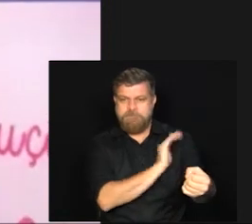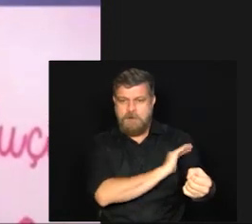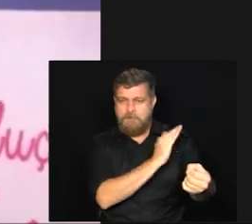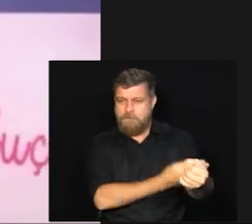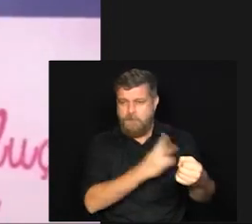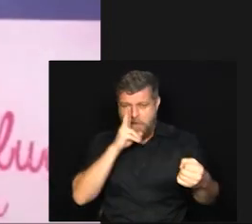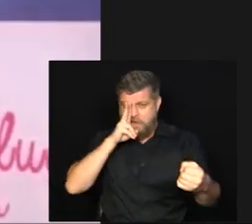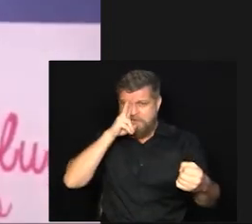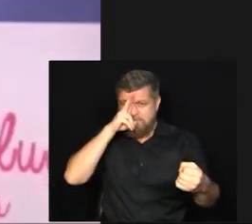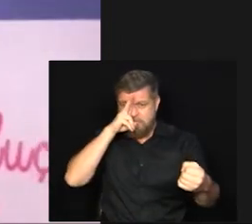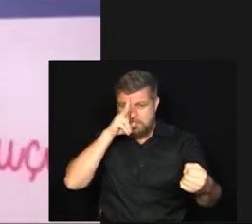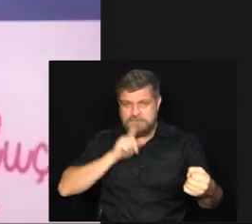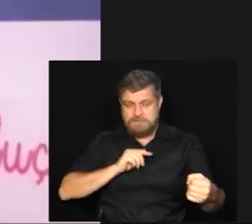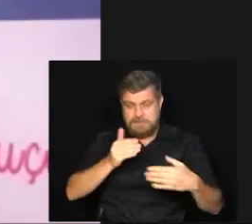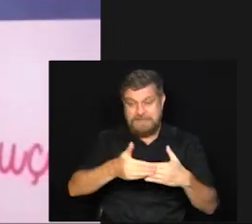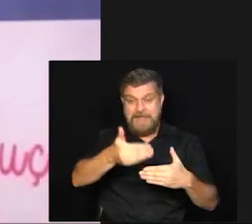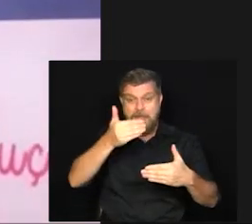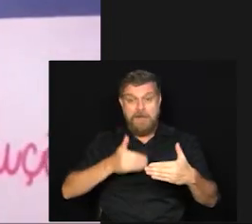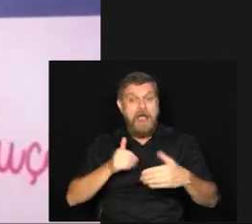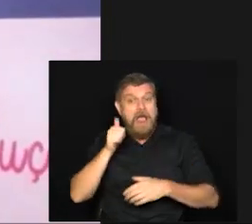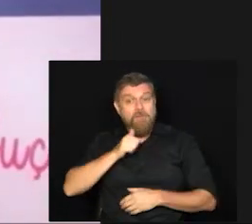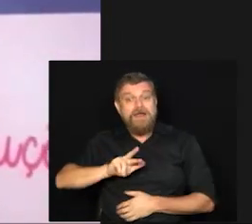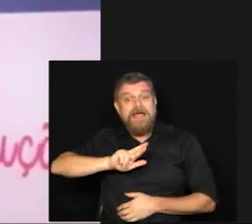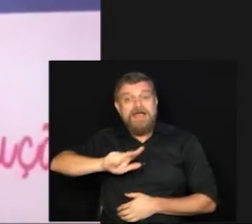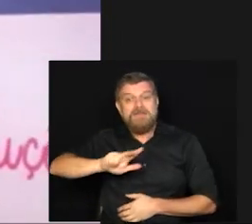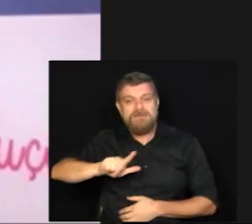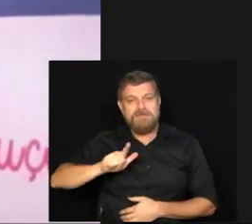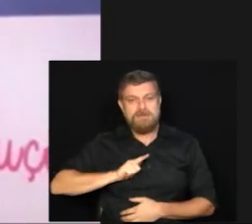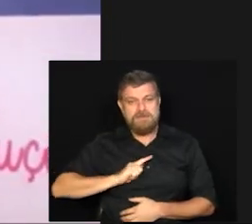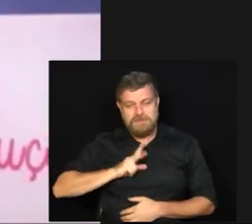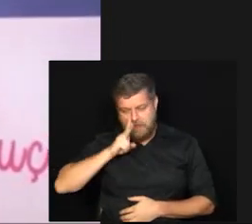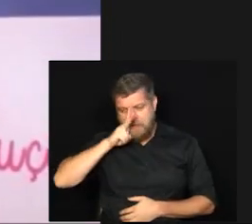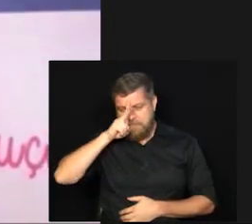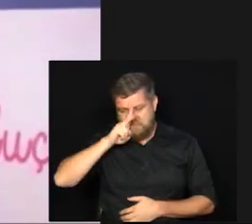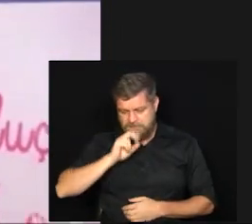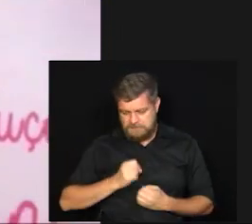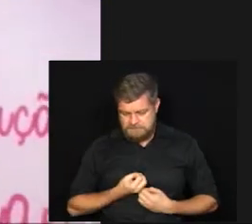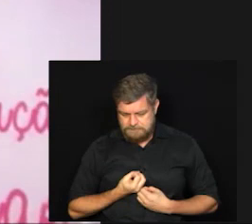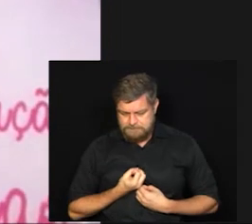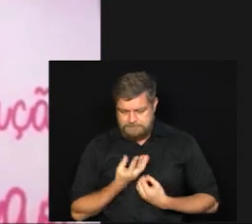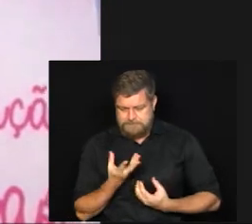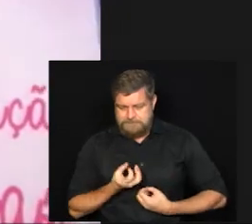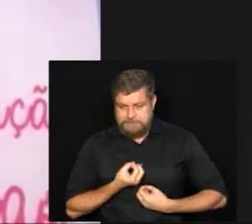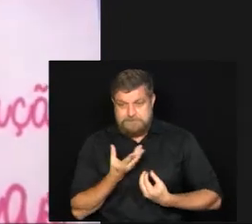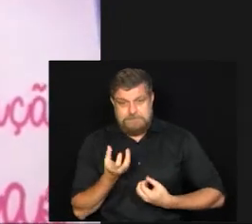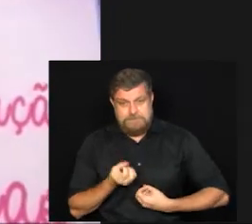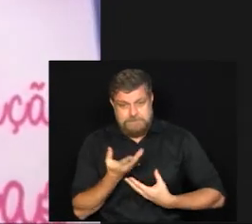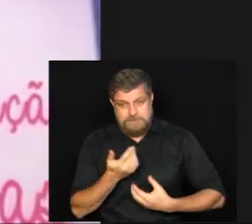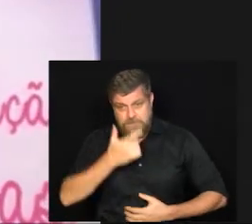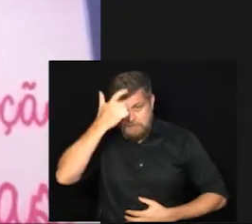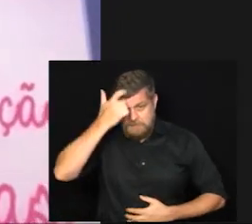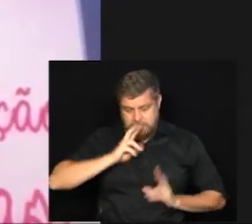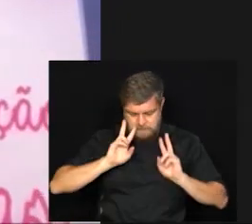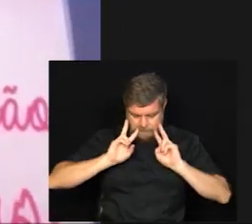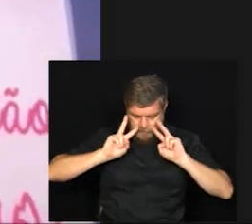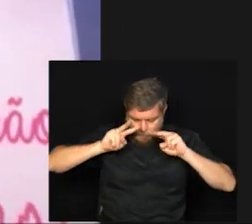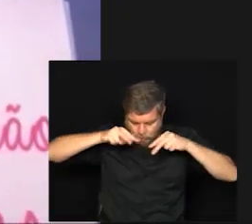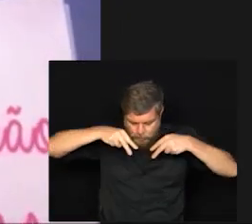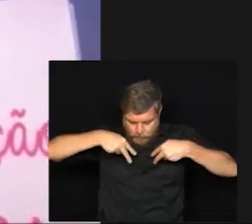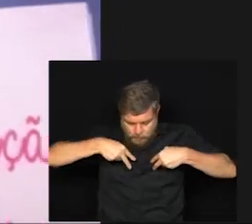de fora para dentro. Mas da mulher não, ela vem de dentro para fora. E aí, a partir do momento que eu olho para dentro,